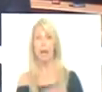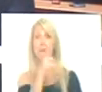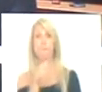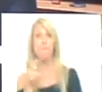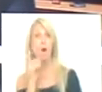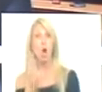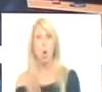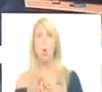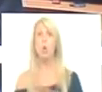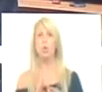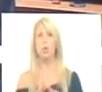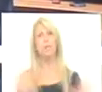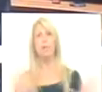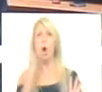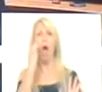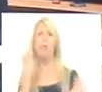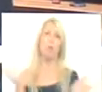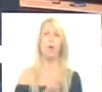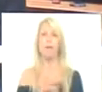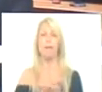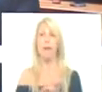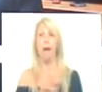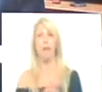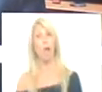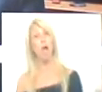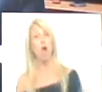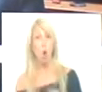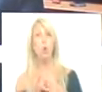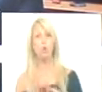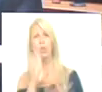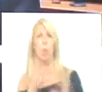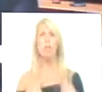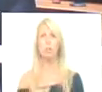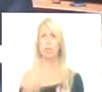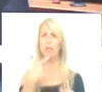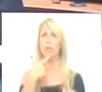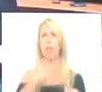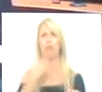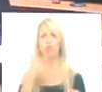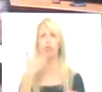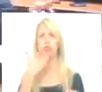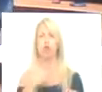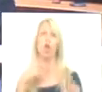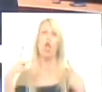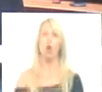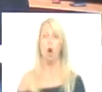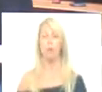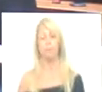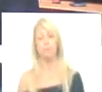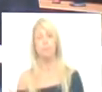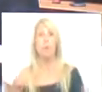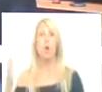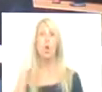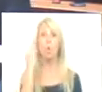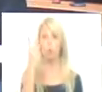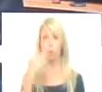a consolidação sem dor, a consolidação pelo corte das gorduras. E agora o número 2 do PSD